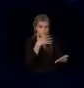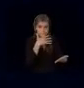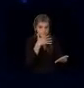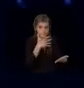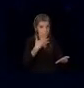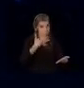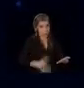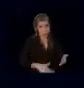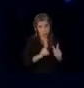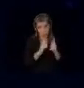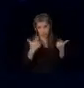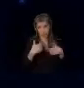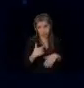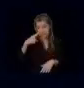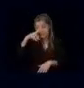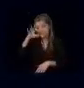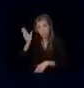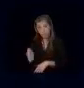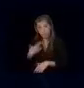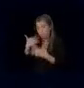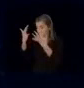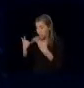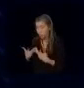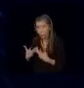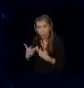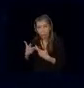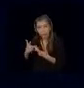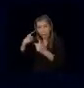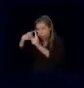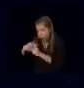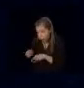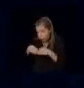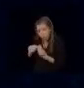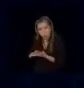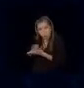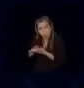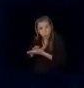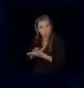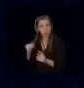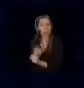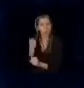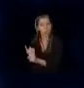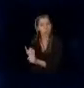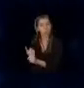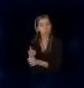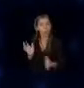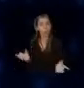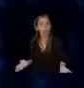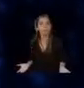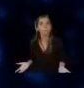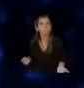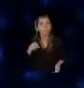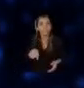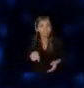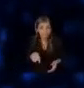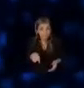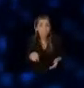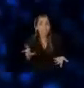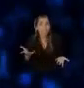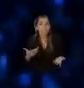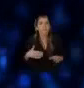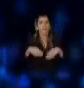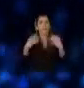biden perderia a eleição e ele foi eleito de uma como se fosse uma como foi eleito o Lula aqui como se fosse uma